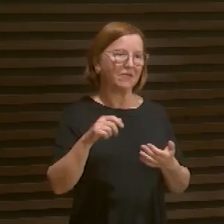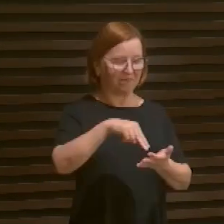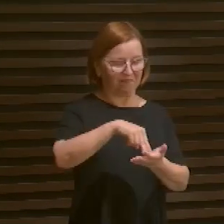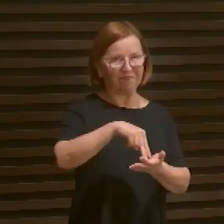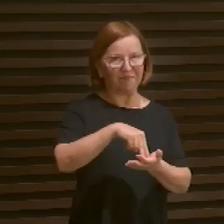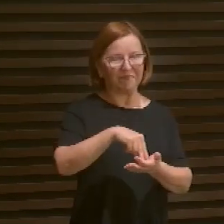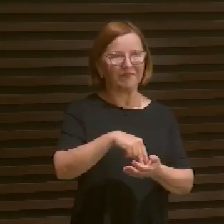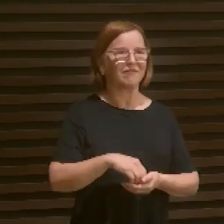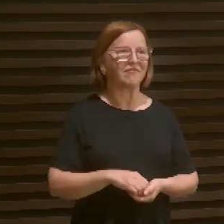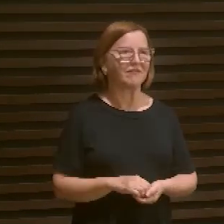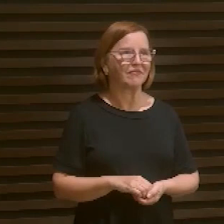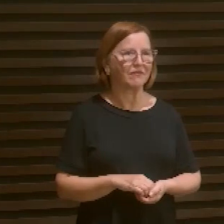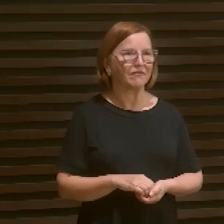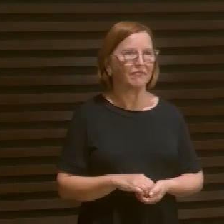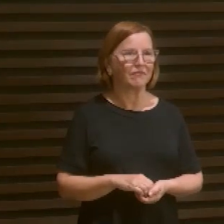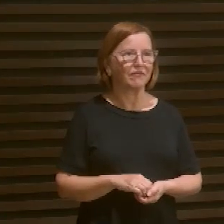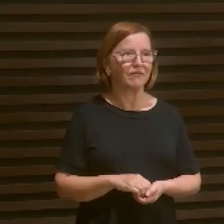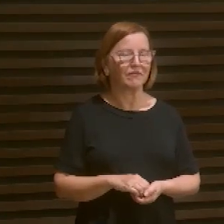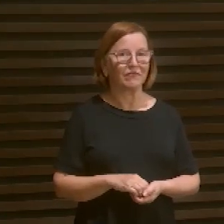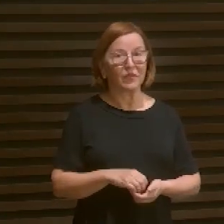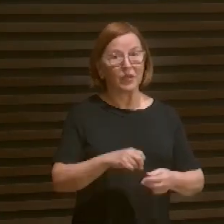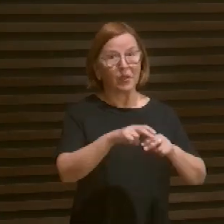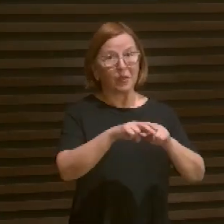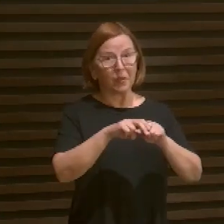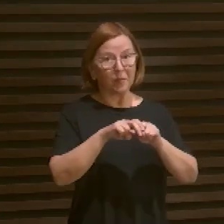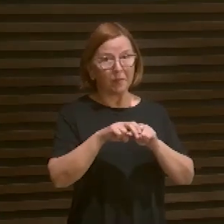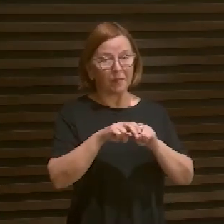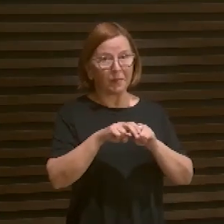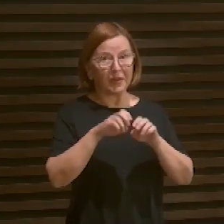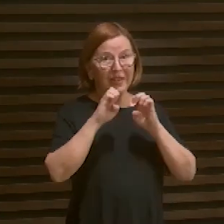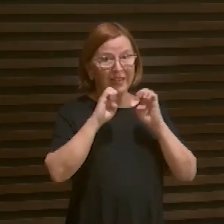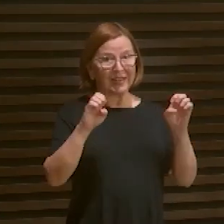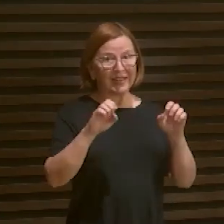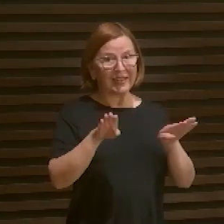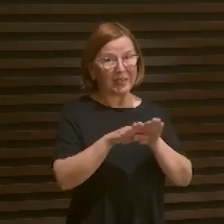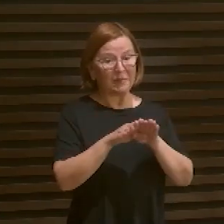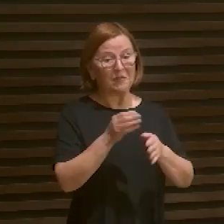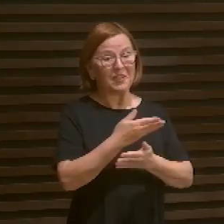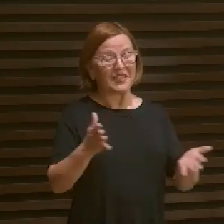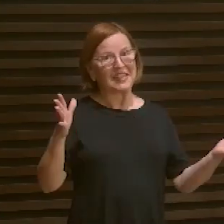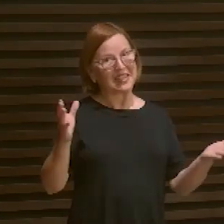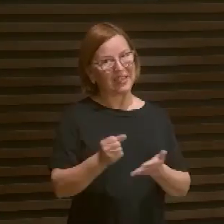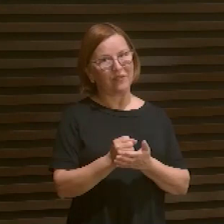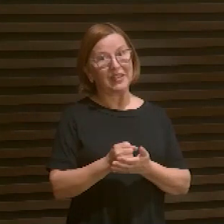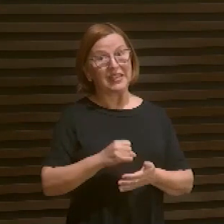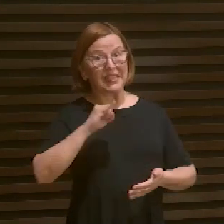perseverado. Por ele também sois o quê? Salvos, se